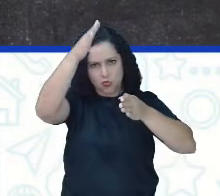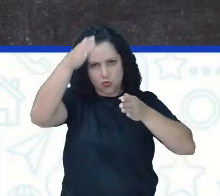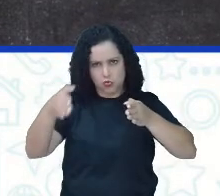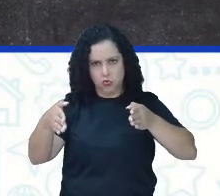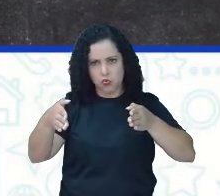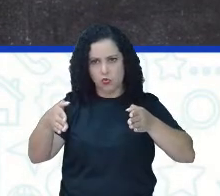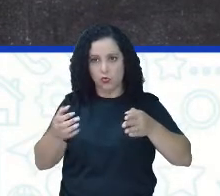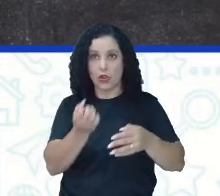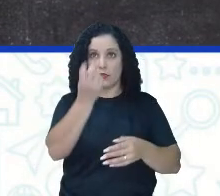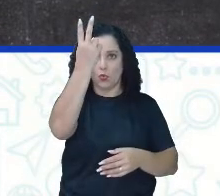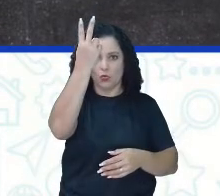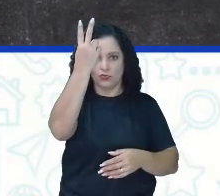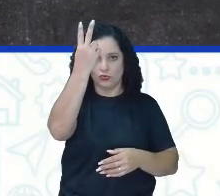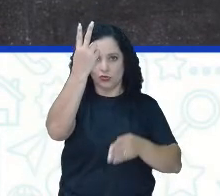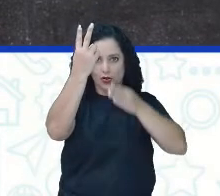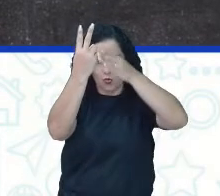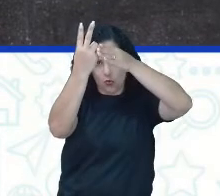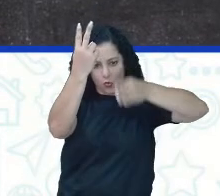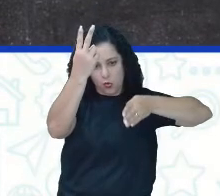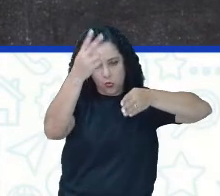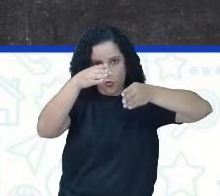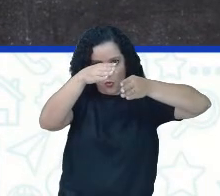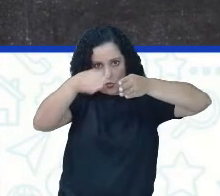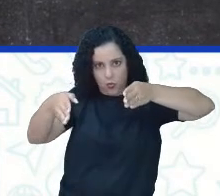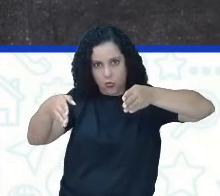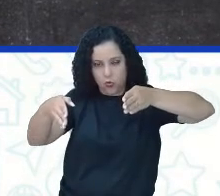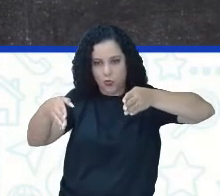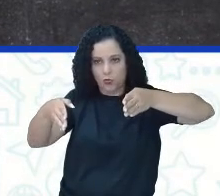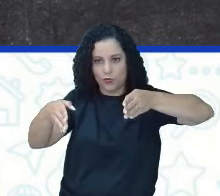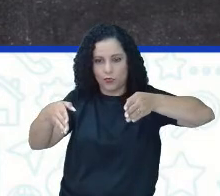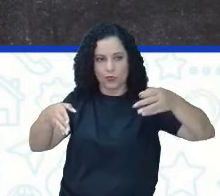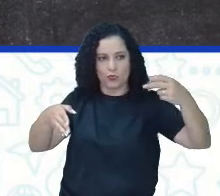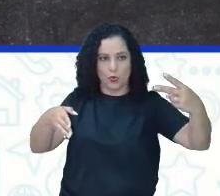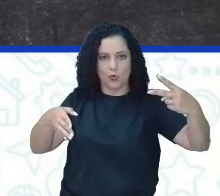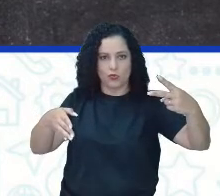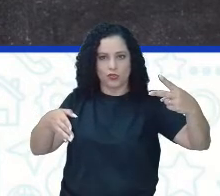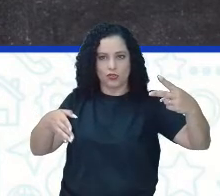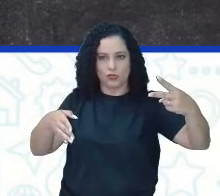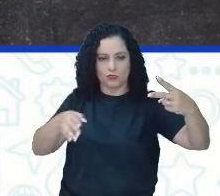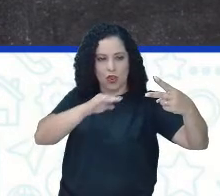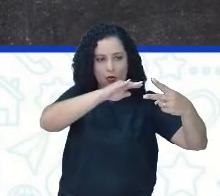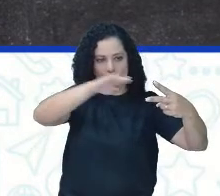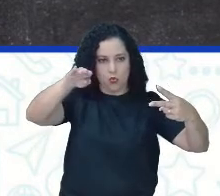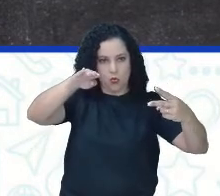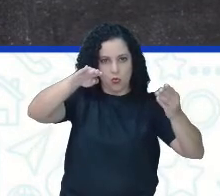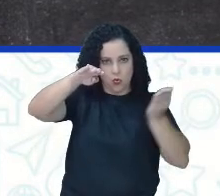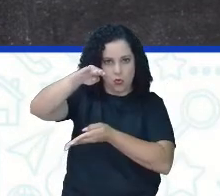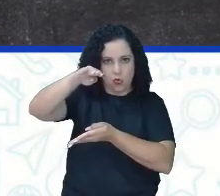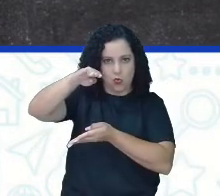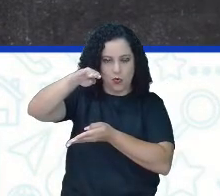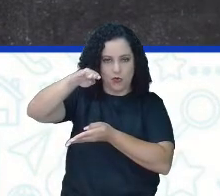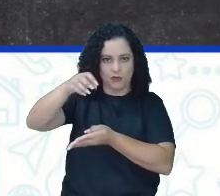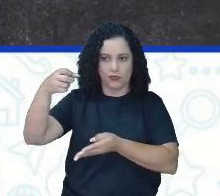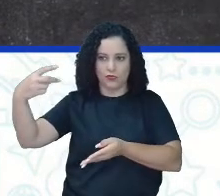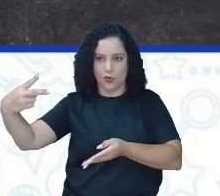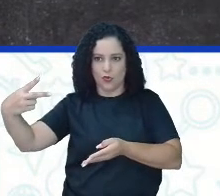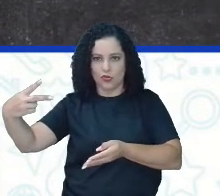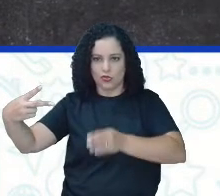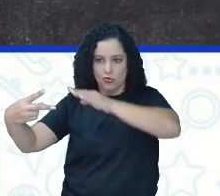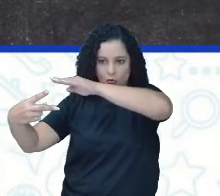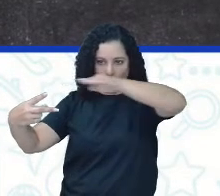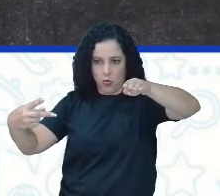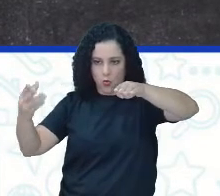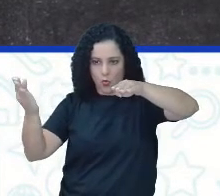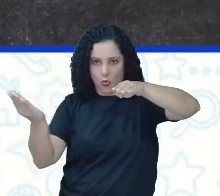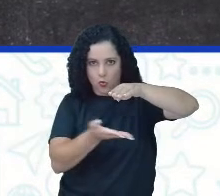desse 2, certo? A gente tem aí um total de 5 vértices, tá? Então, de 5 vértices e de cada vértice eu